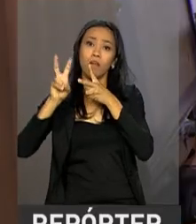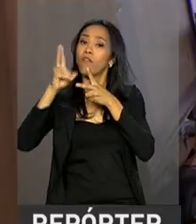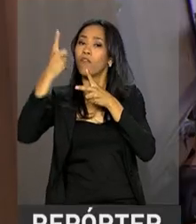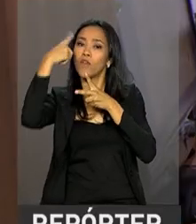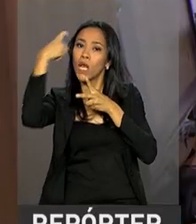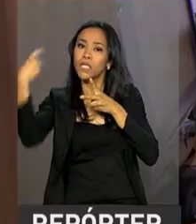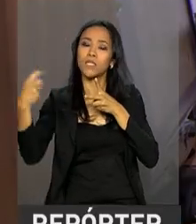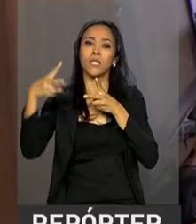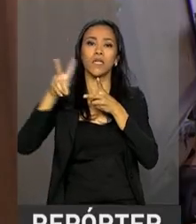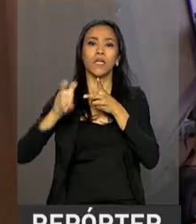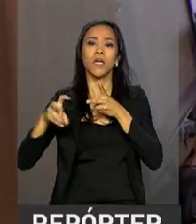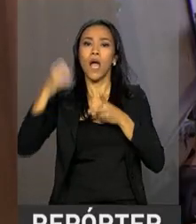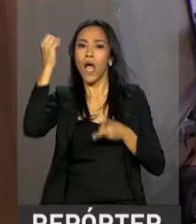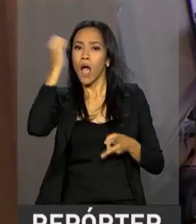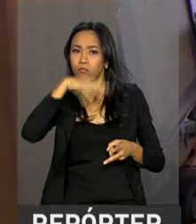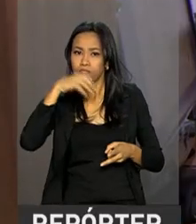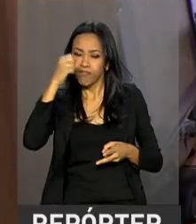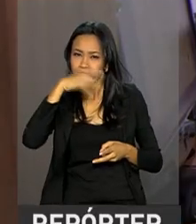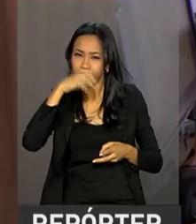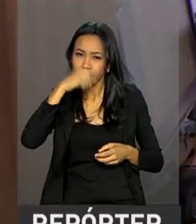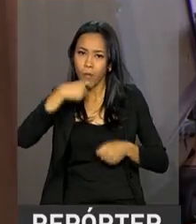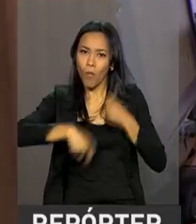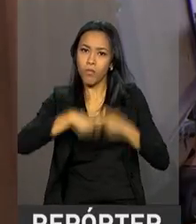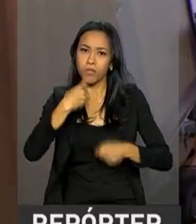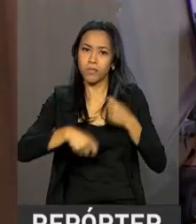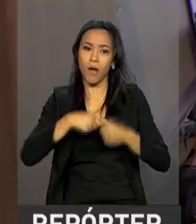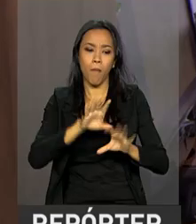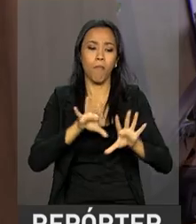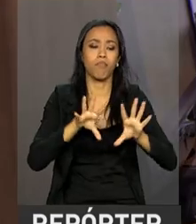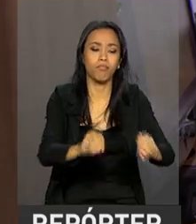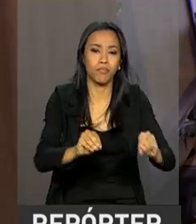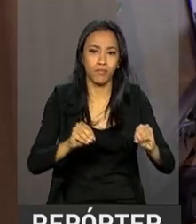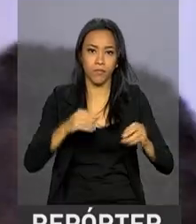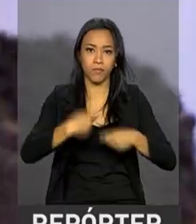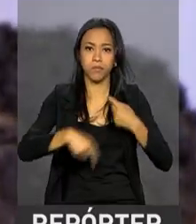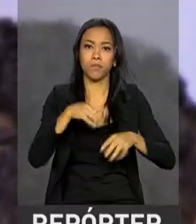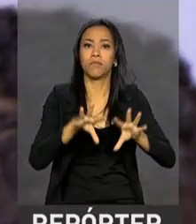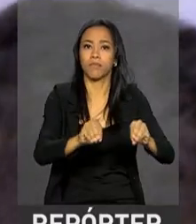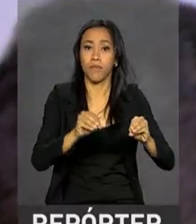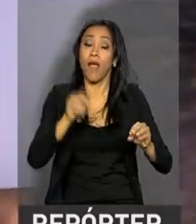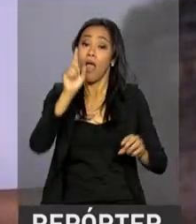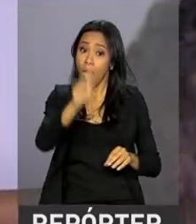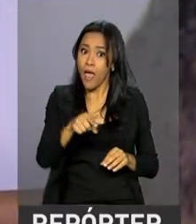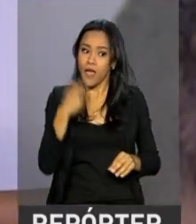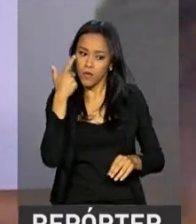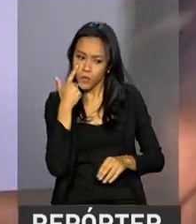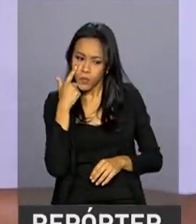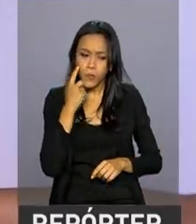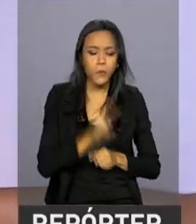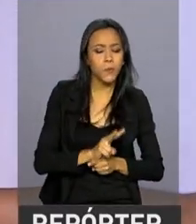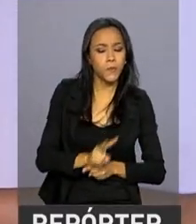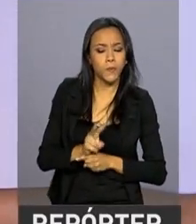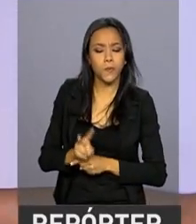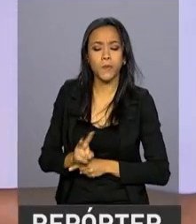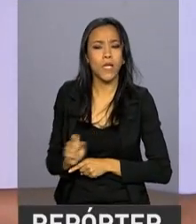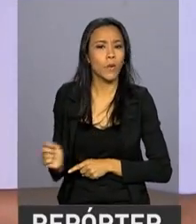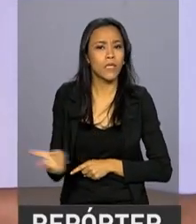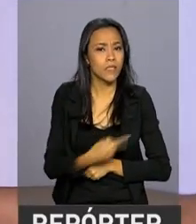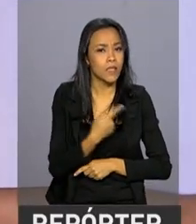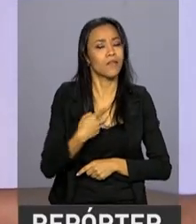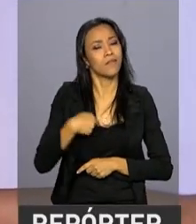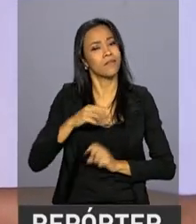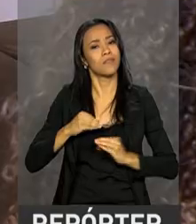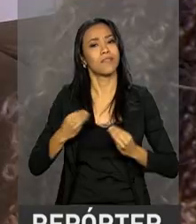e abuso sexual ficar de olho em tudo o que os filhos fazem e acompanhá-los de perto garante mais segurança